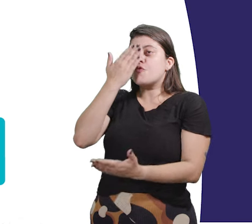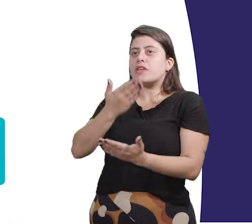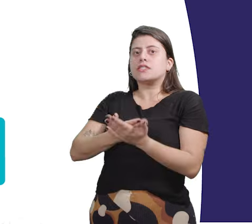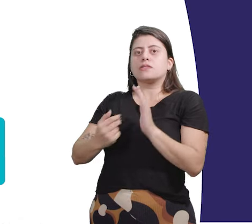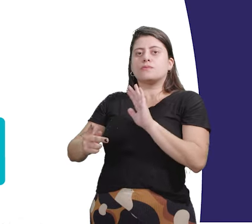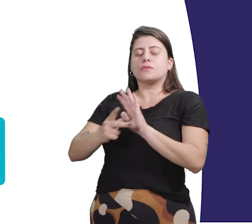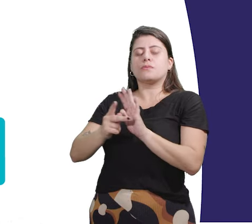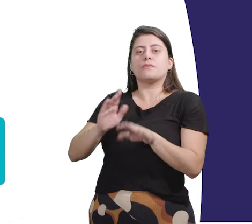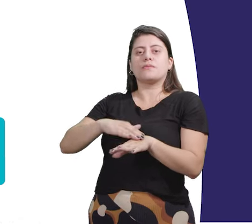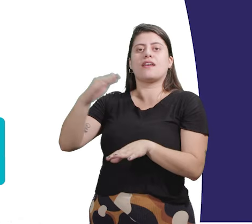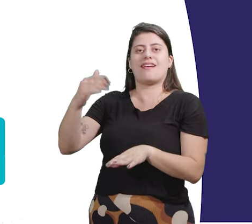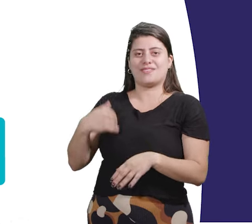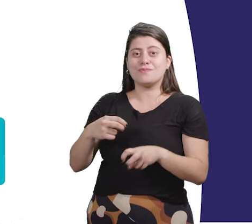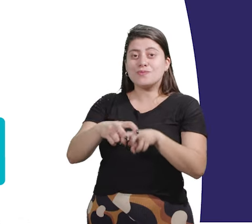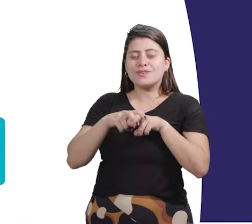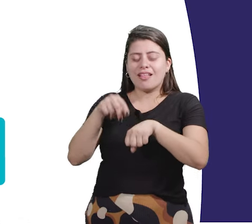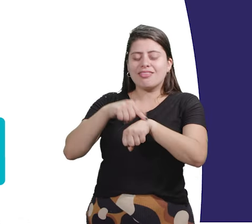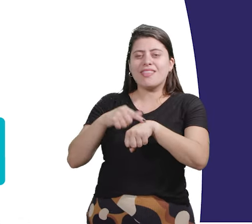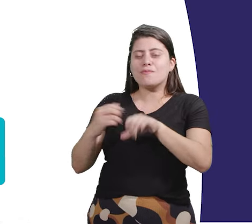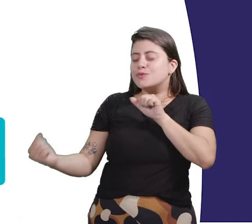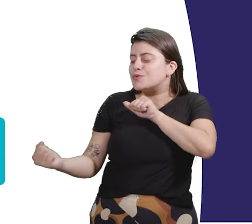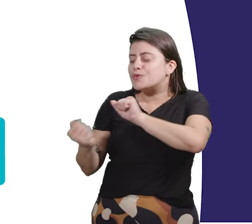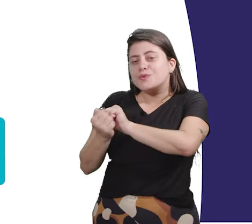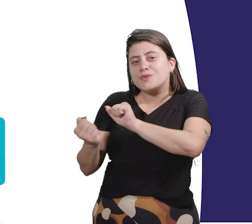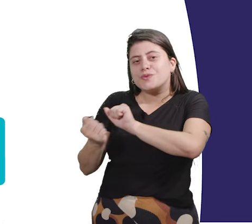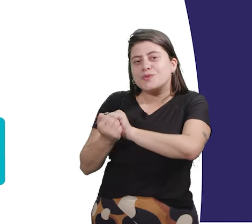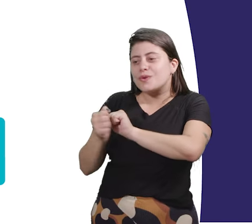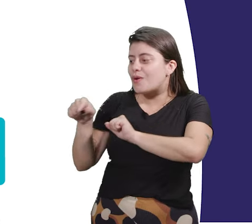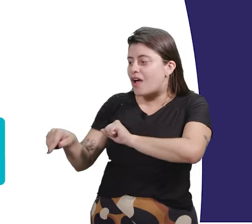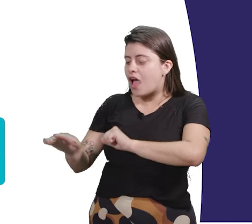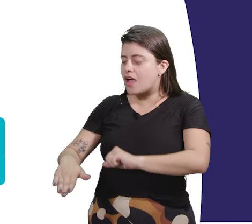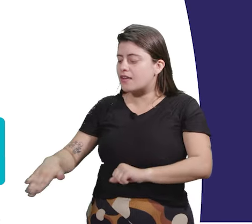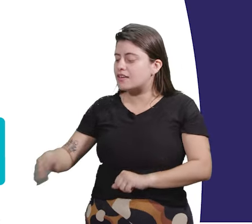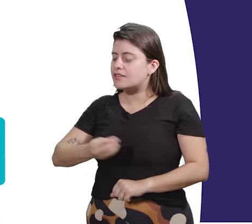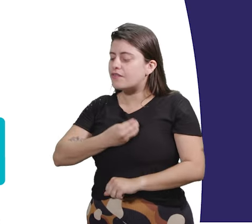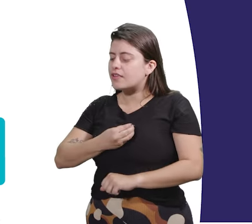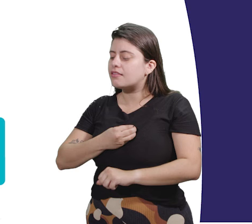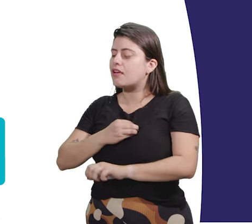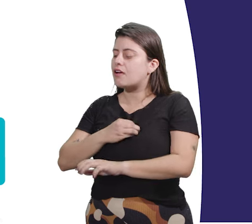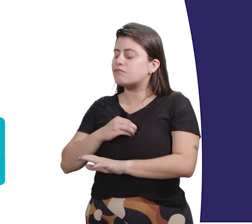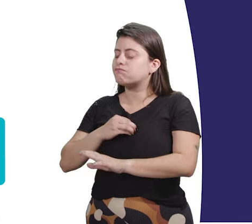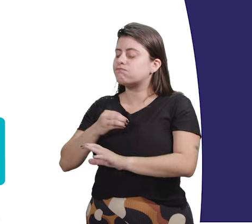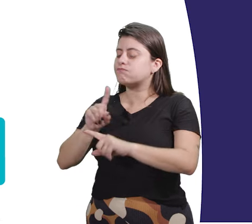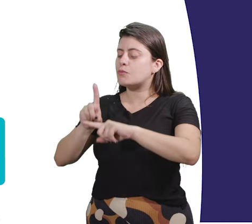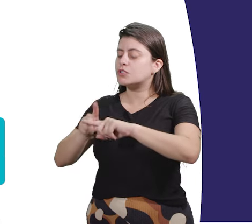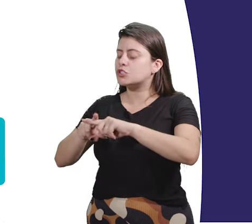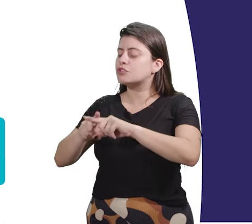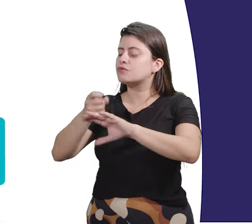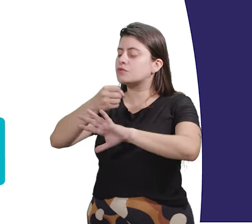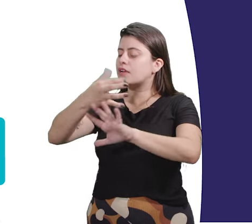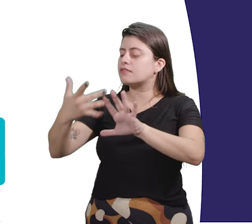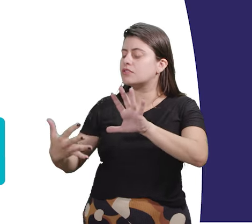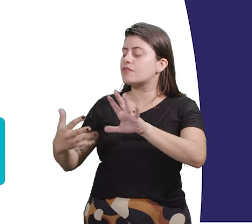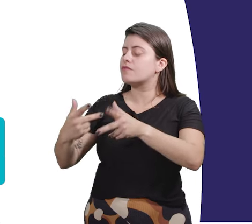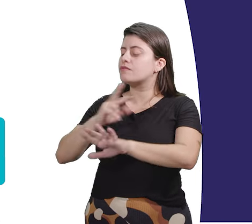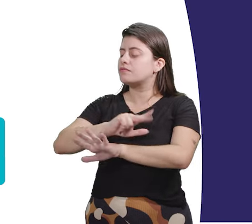de qualidade, ela vai influenciar em diversas áreas da vida da criança. É muito importante a valorização, né, desse